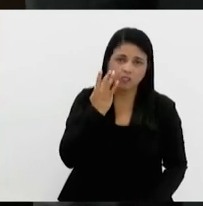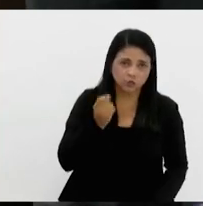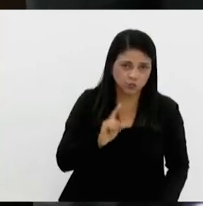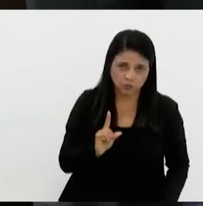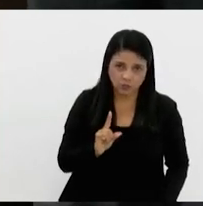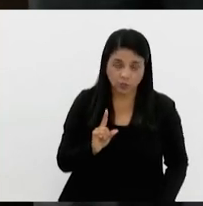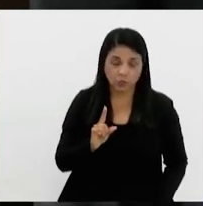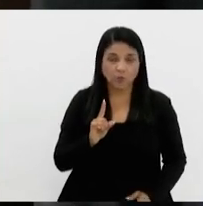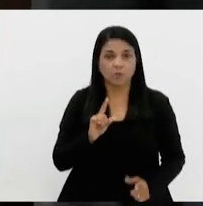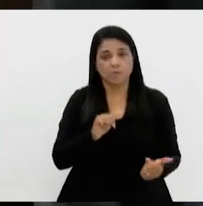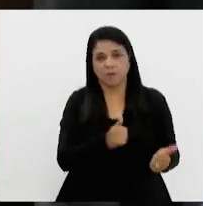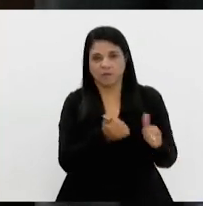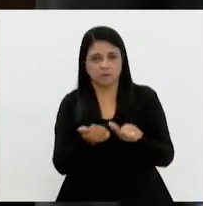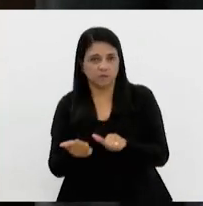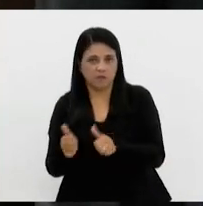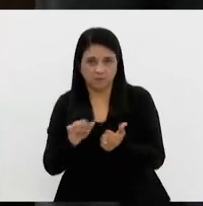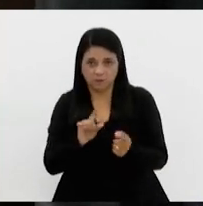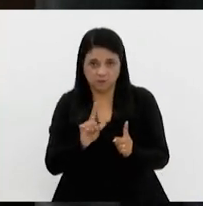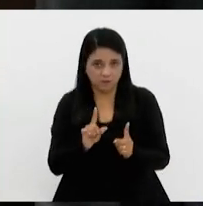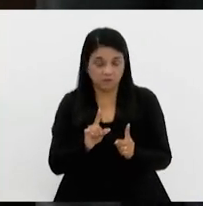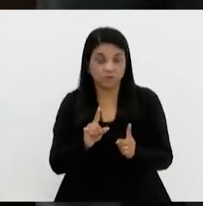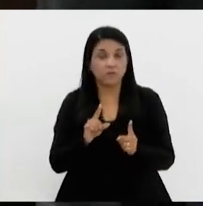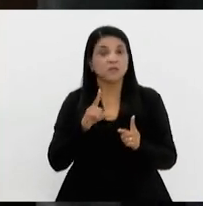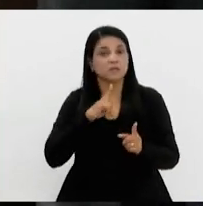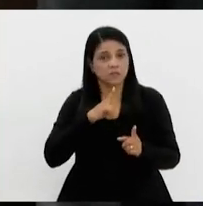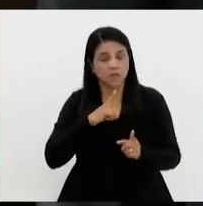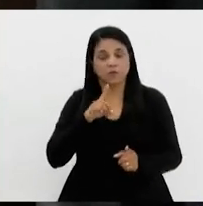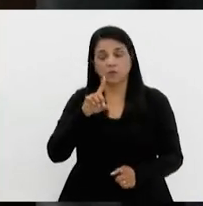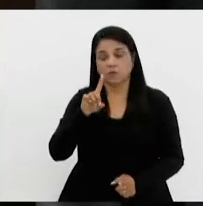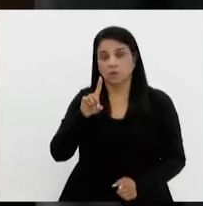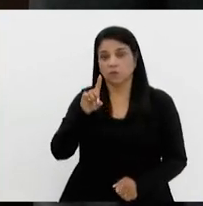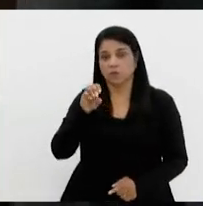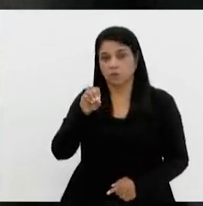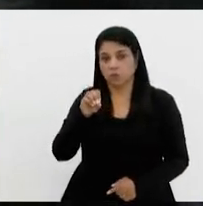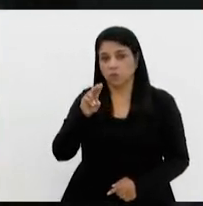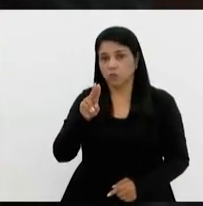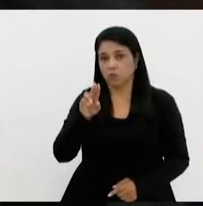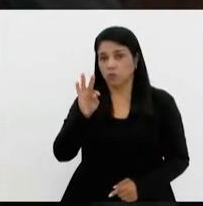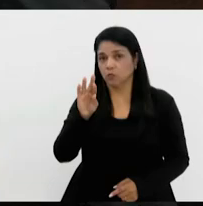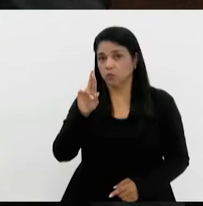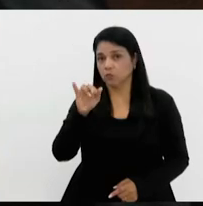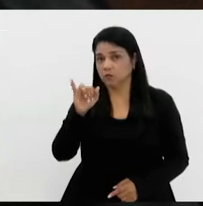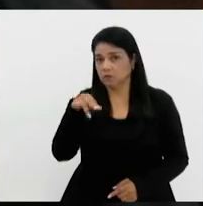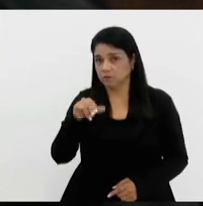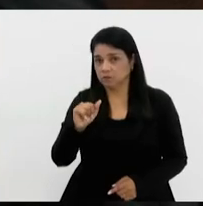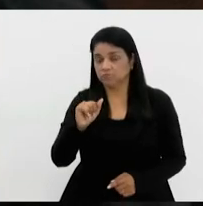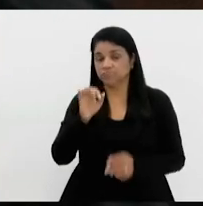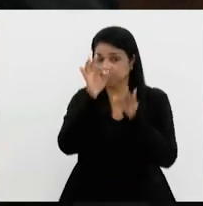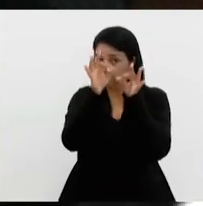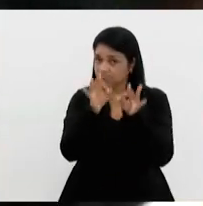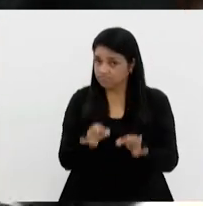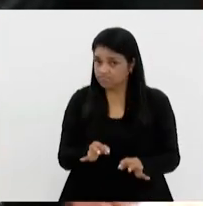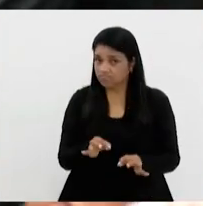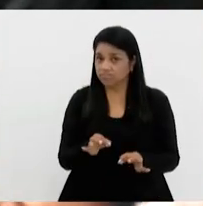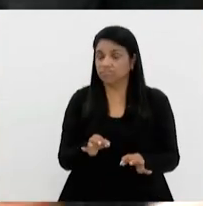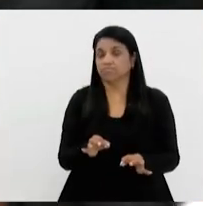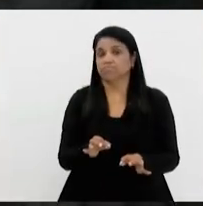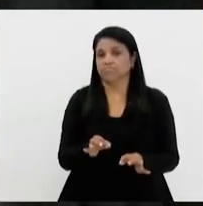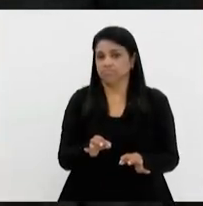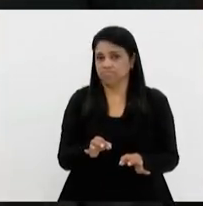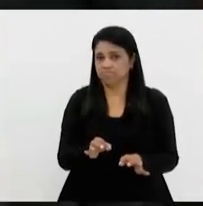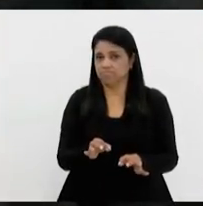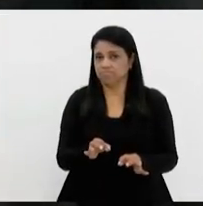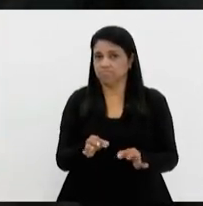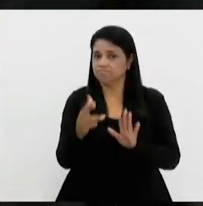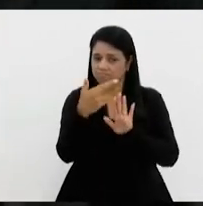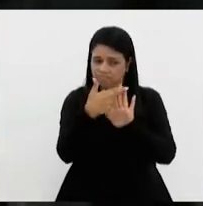muito pelo contrário. Existe uma doutrina, esta doutrina é reta, ela é ortodoxa, e aqueles